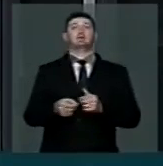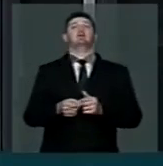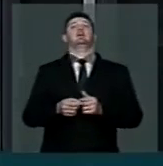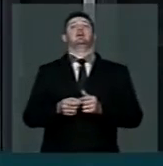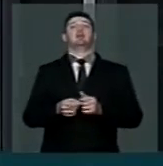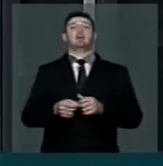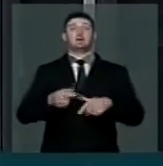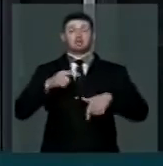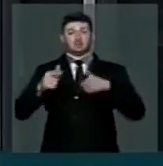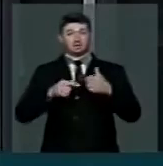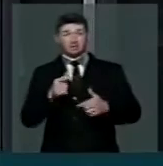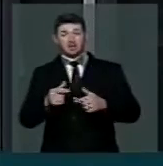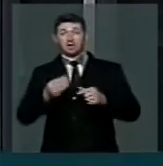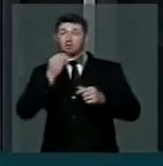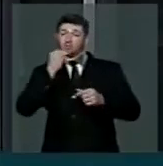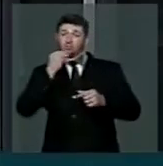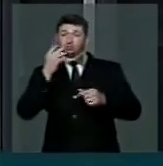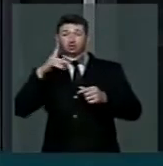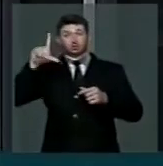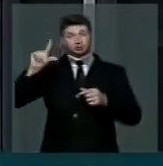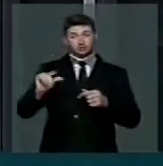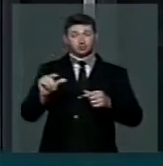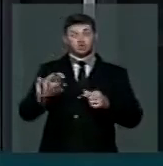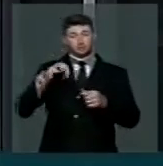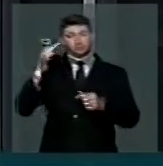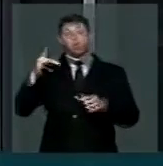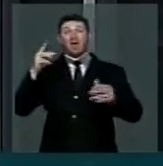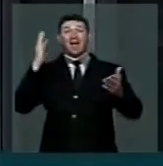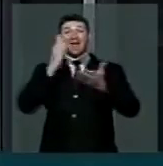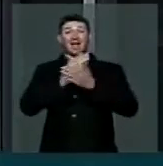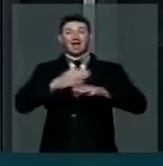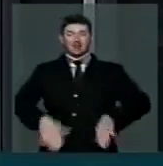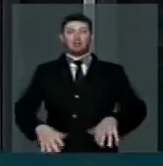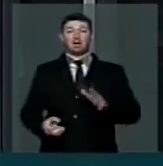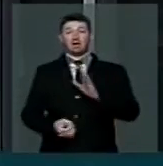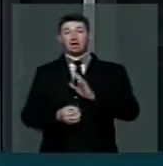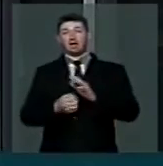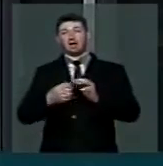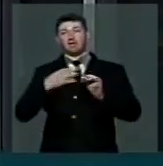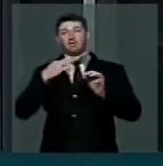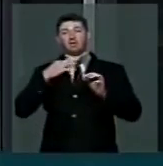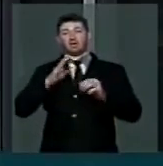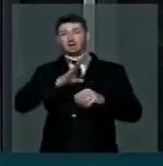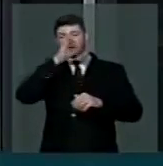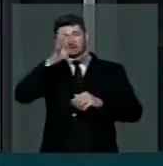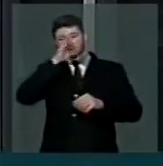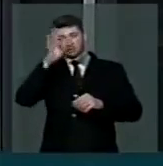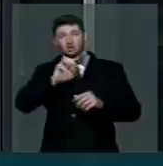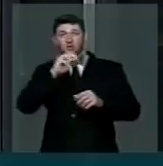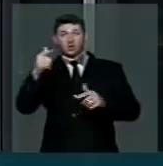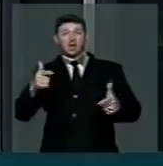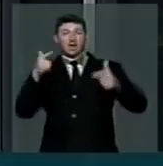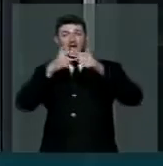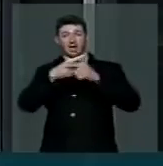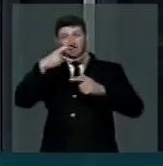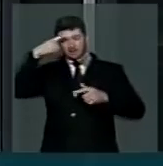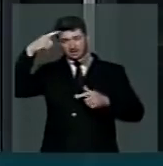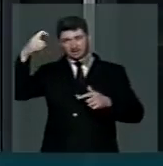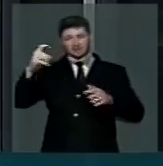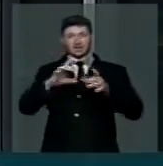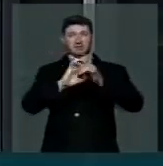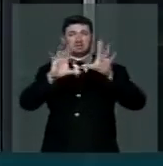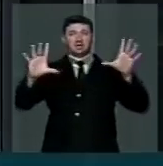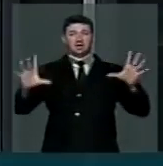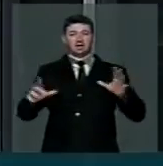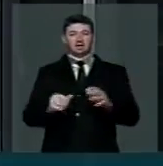e atuantes, poderiam inibir ou vetar o voluntarismo petulante ou a agressividade legalizada